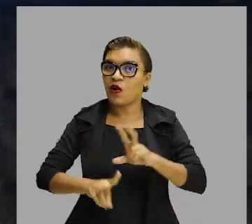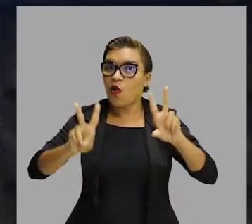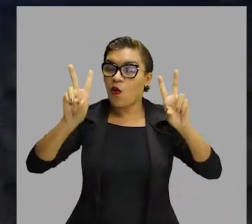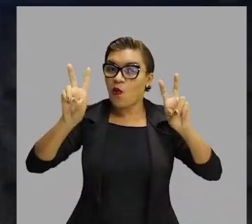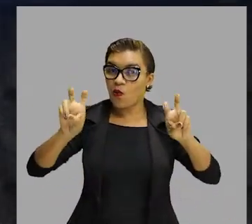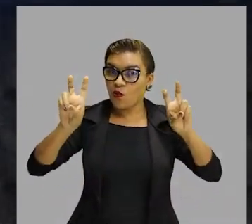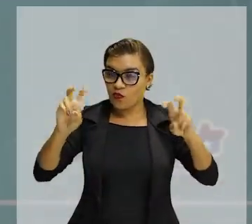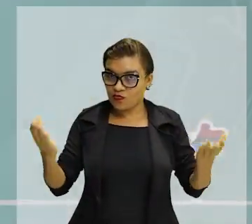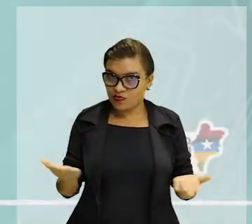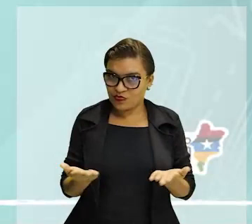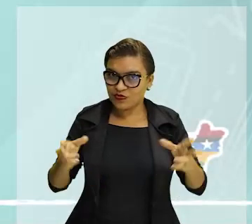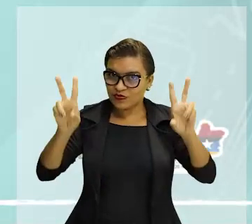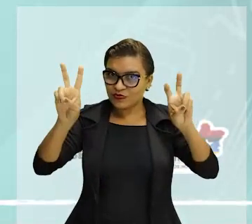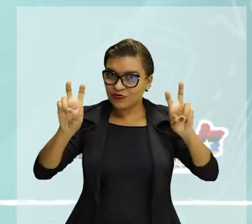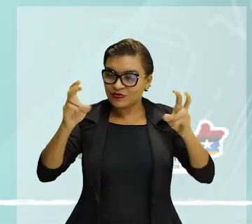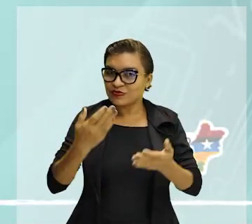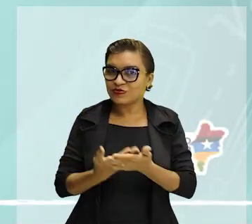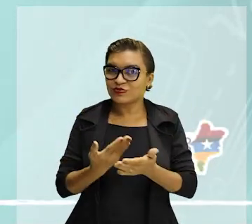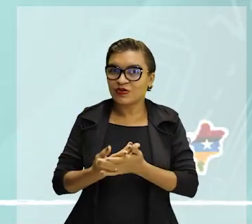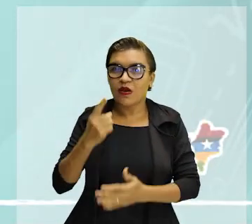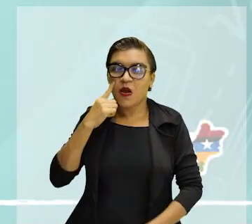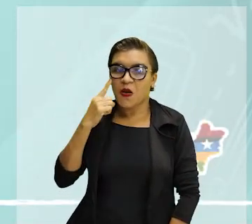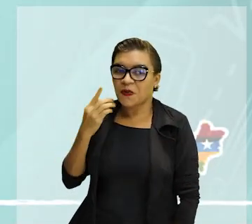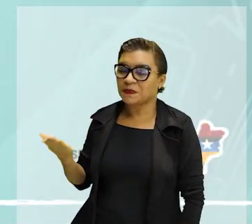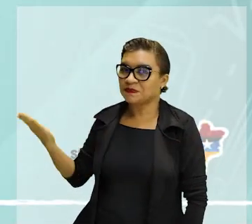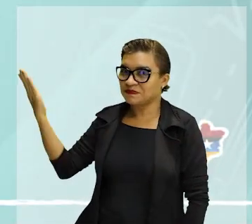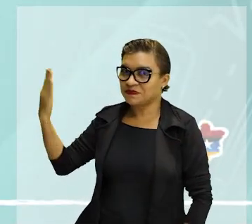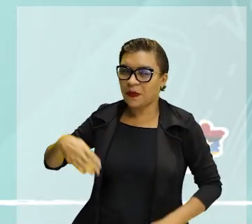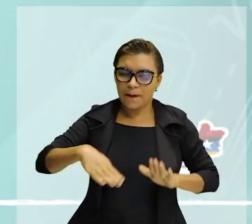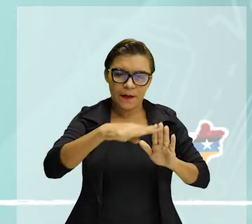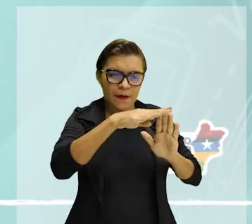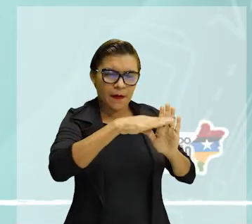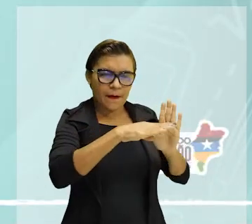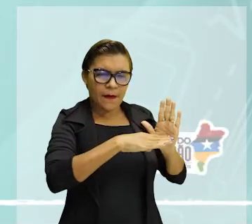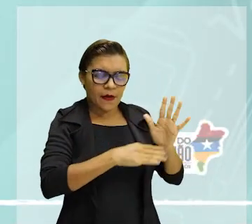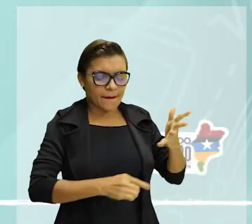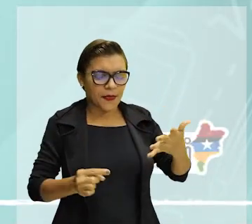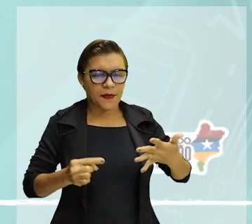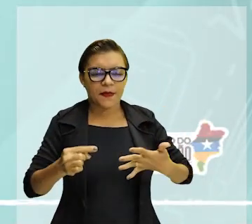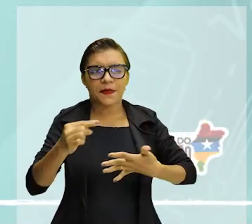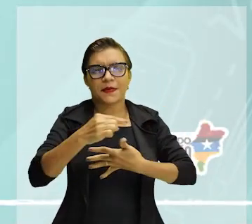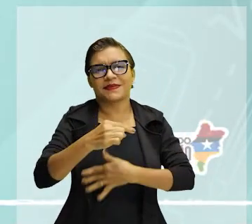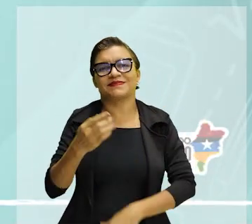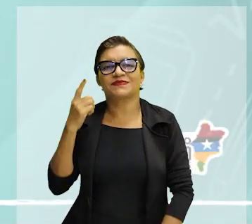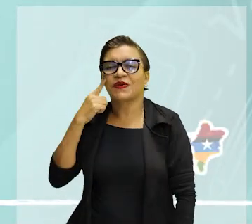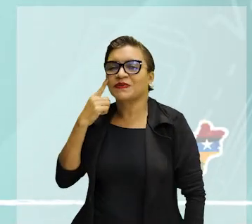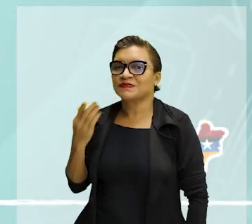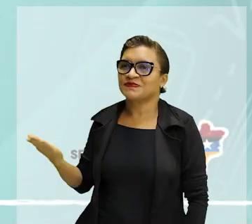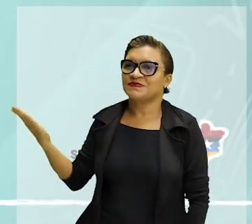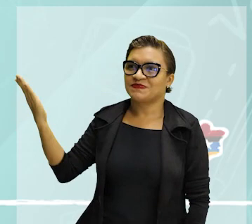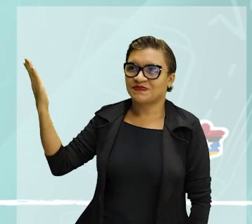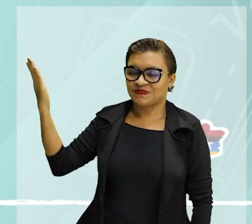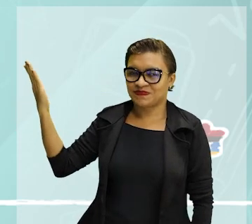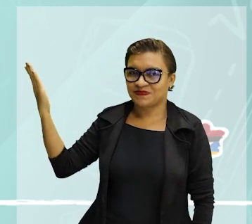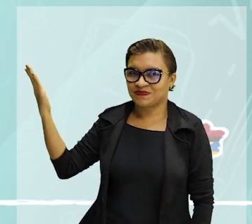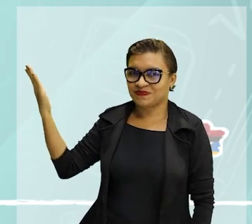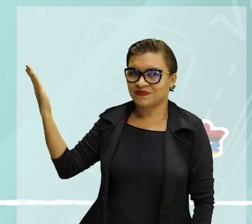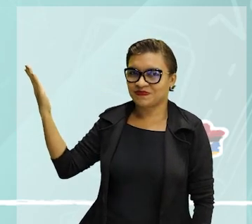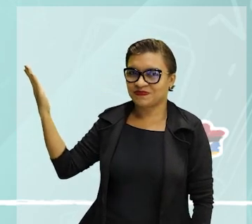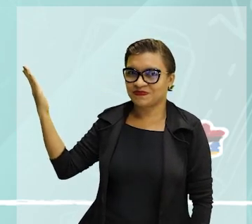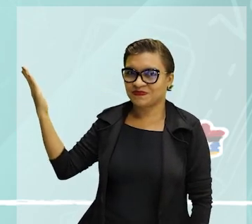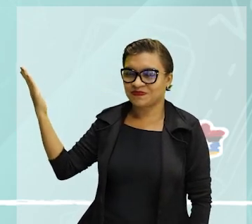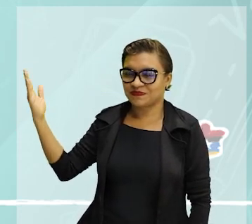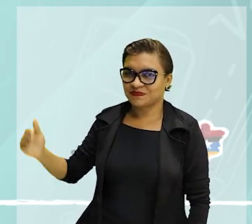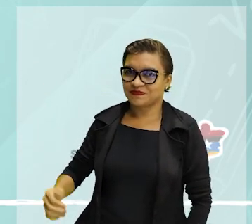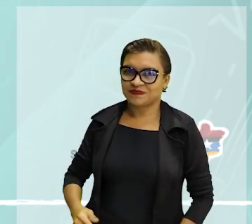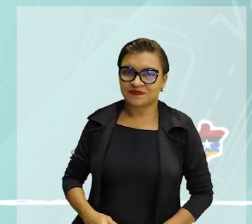sobre diodo, LED, transistor, chip, banda de valência e de